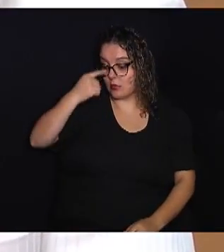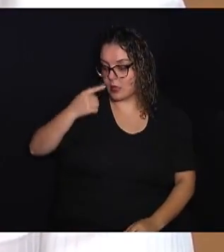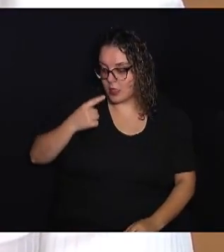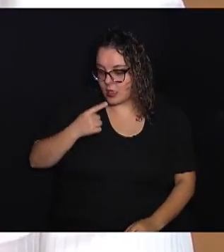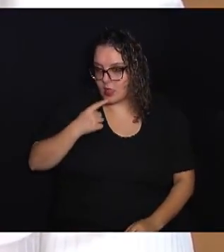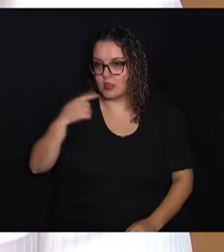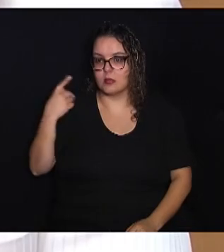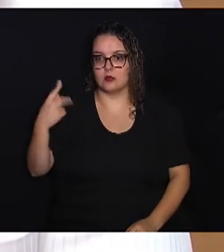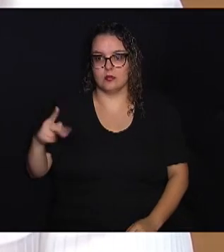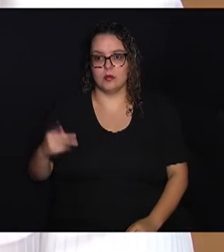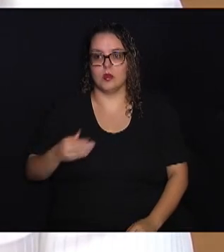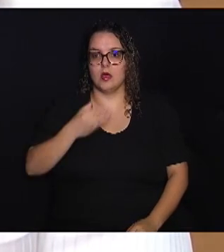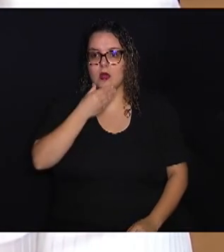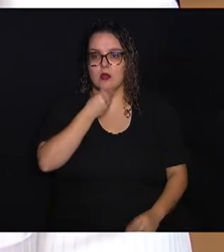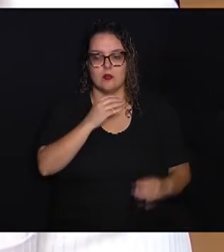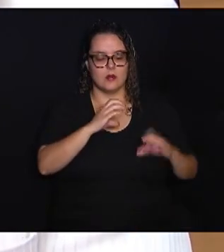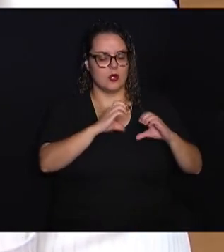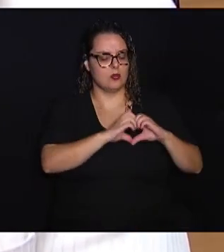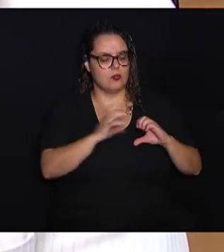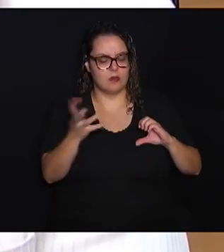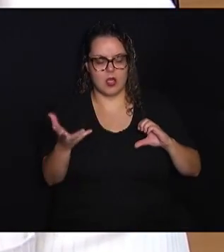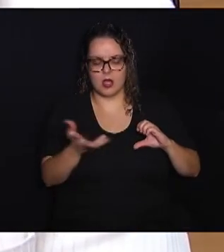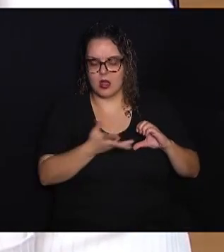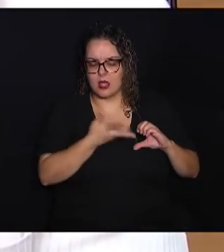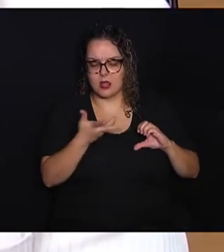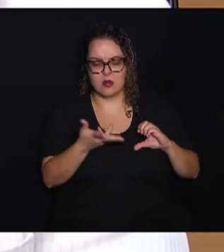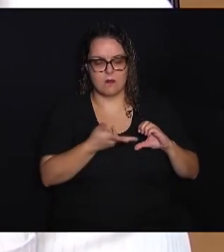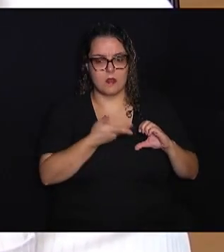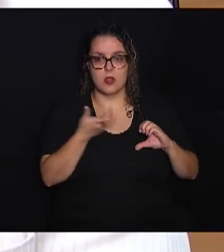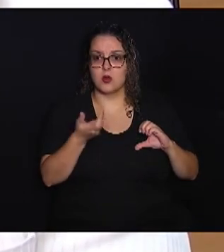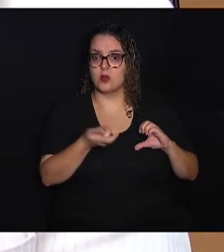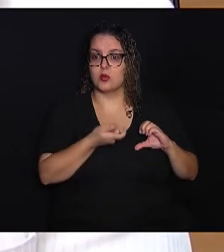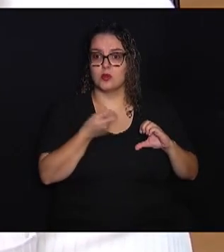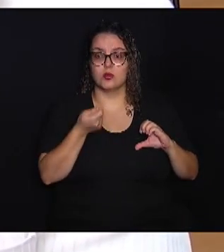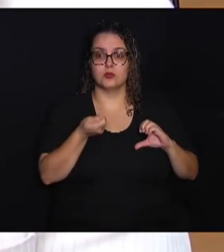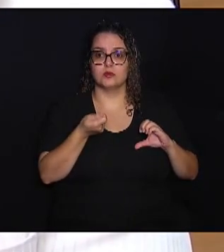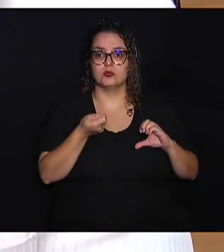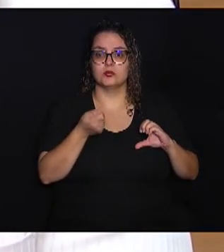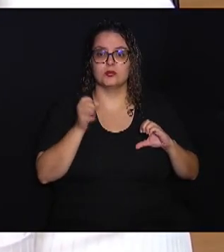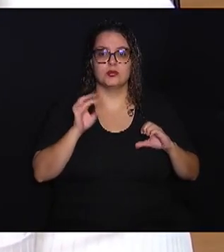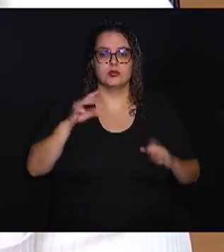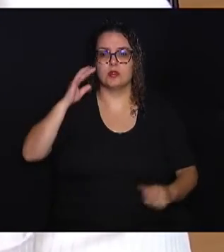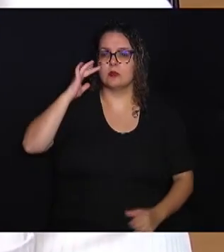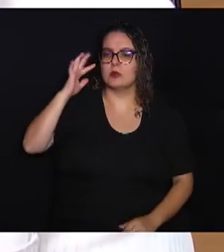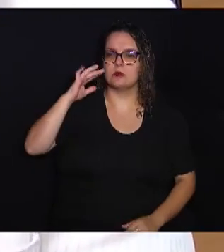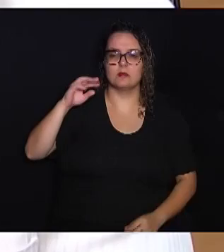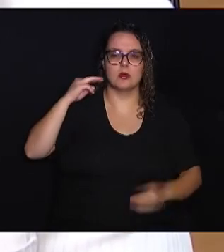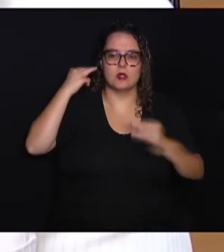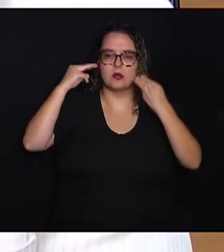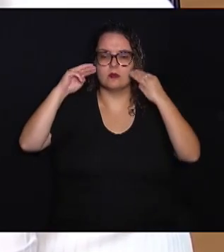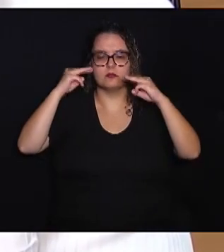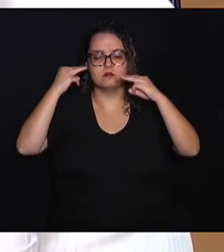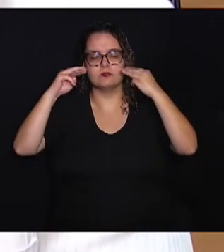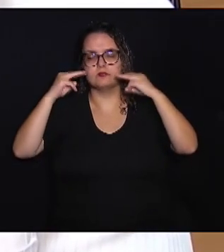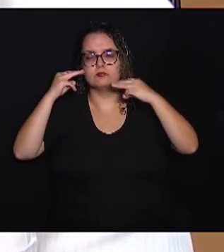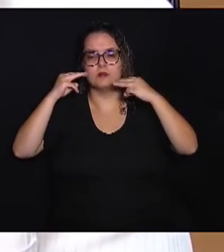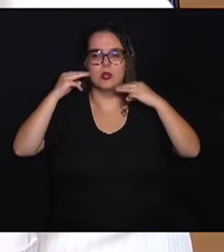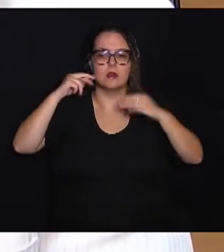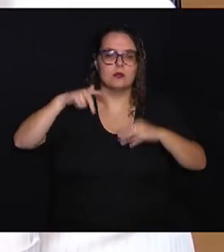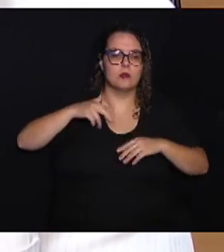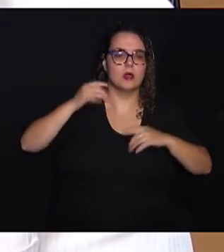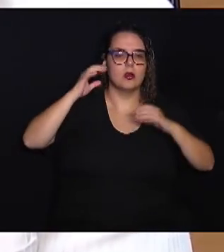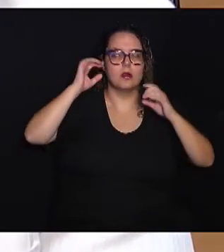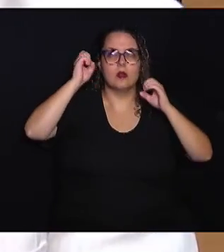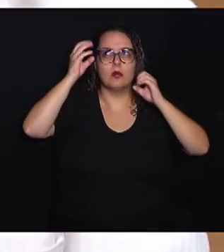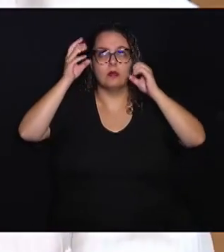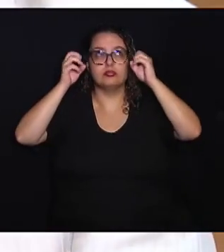era um homem de um coração maravilhoso. Ele só pensava em música, ele andava, as notas ficavam pululando